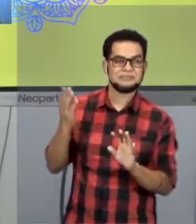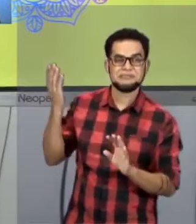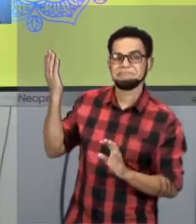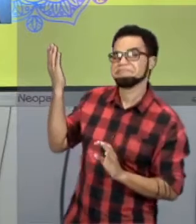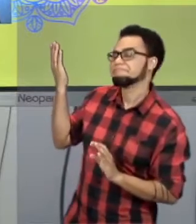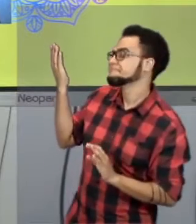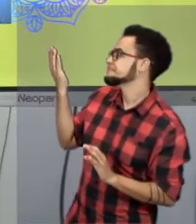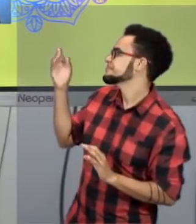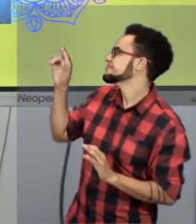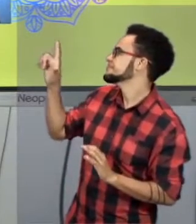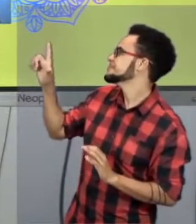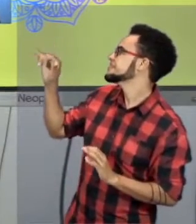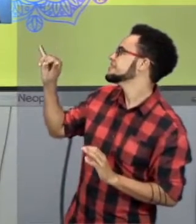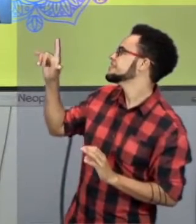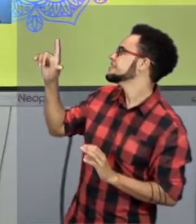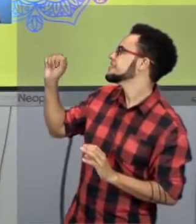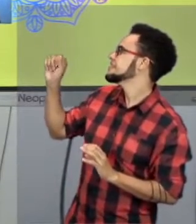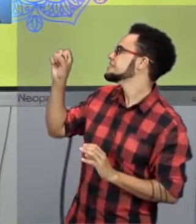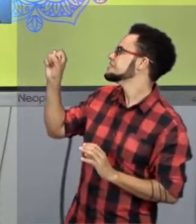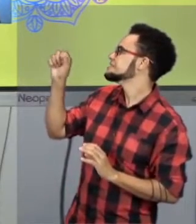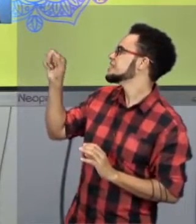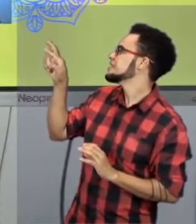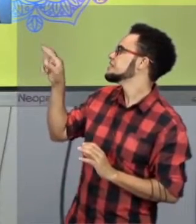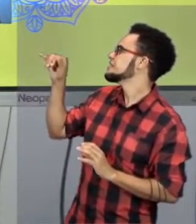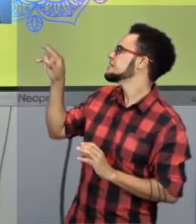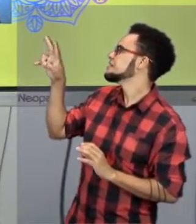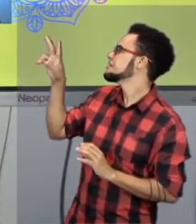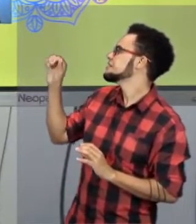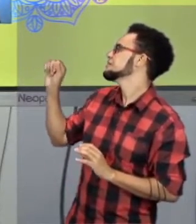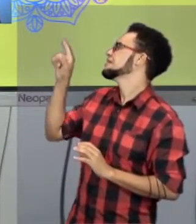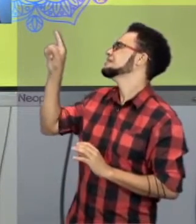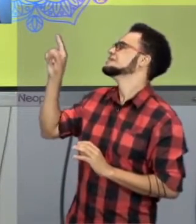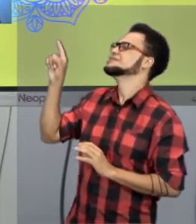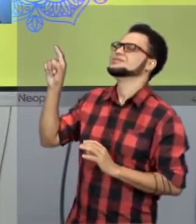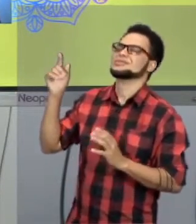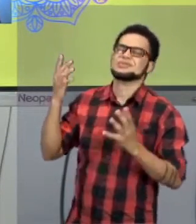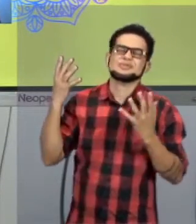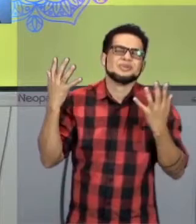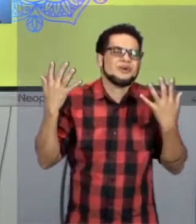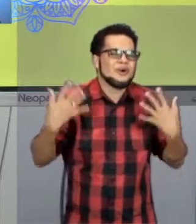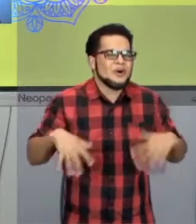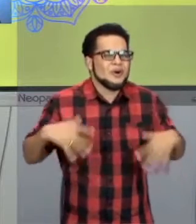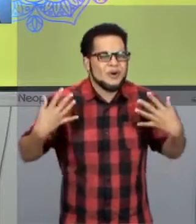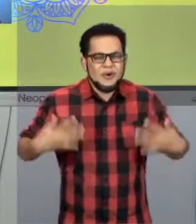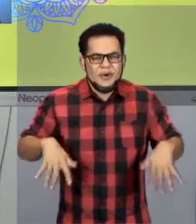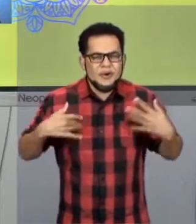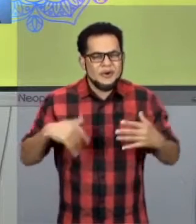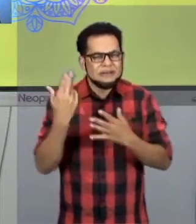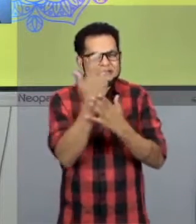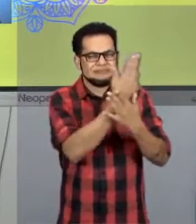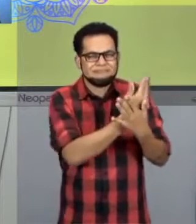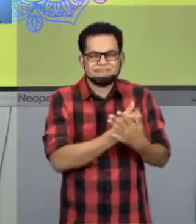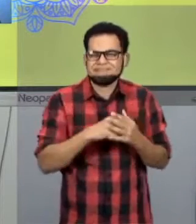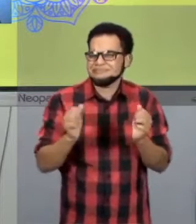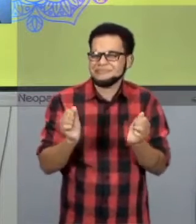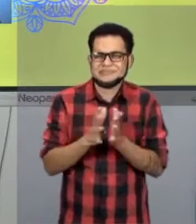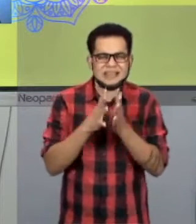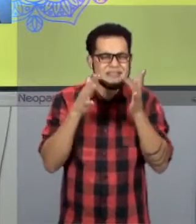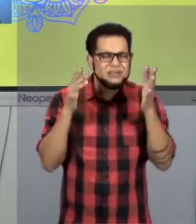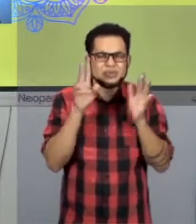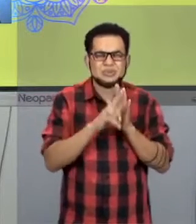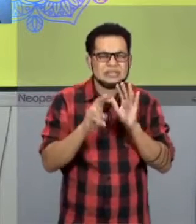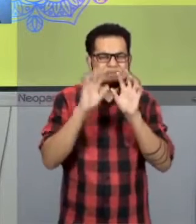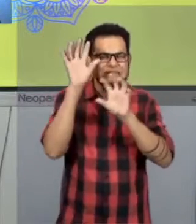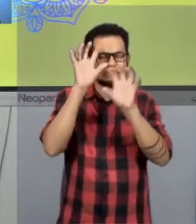Lila Saraiva. Gente, Lila, ela faz cada desenho maravilhoso usando